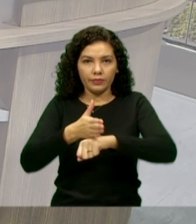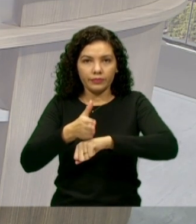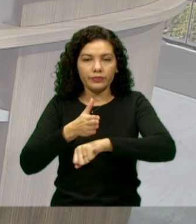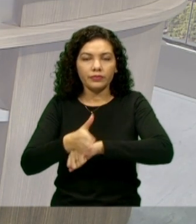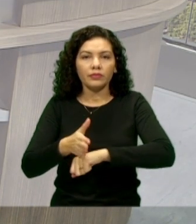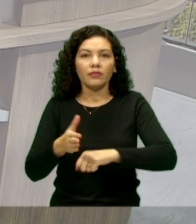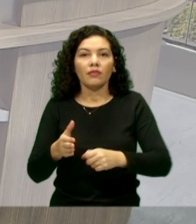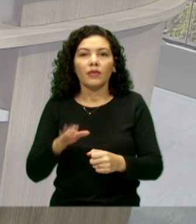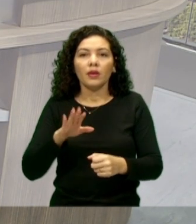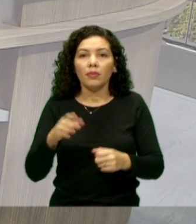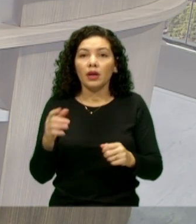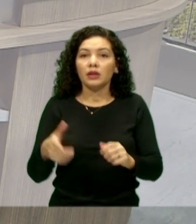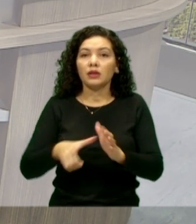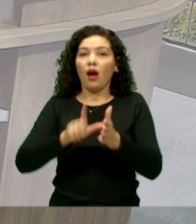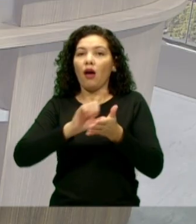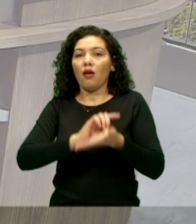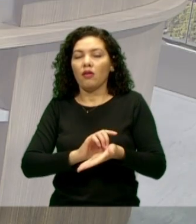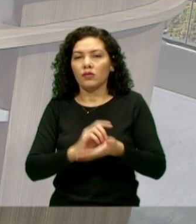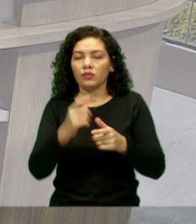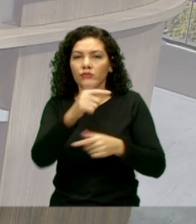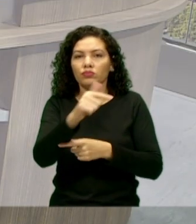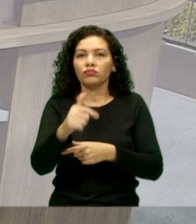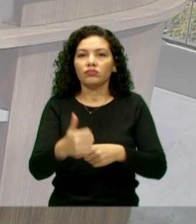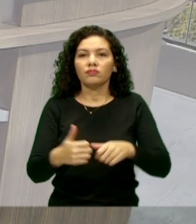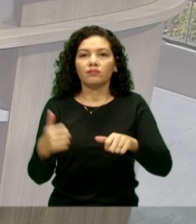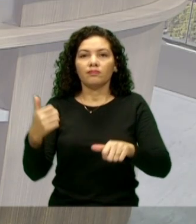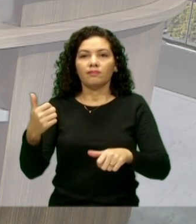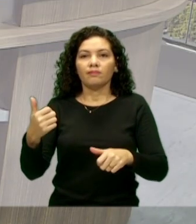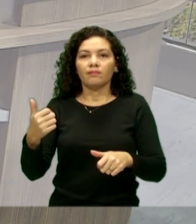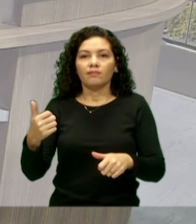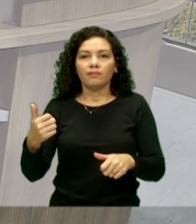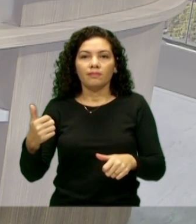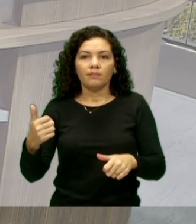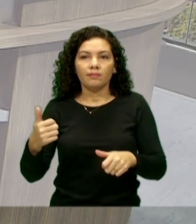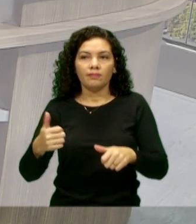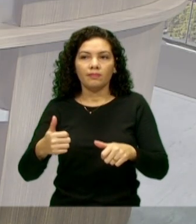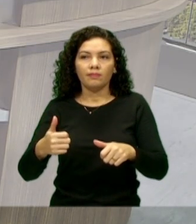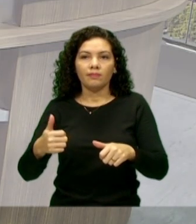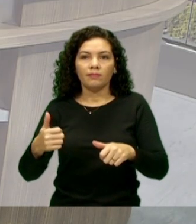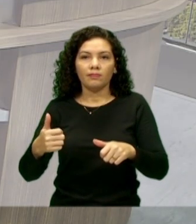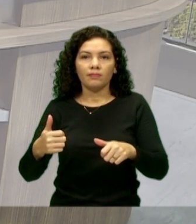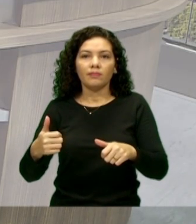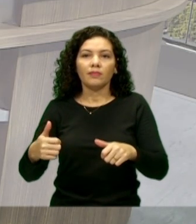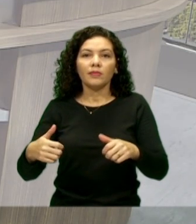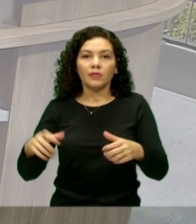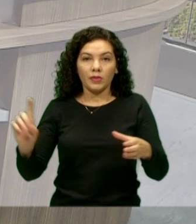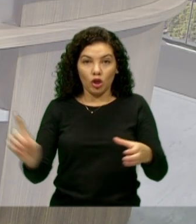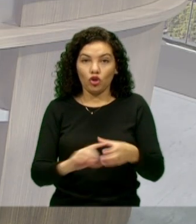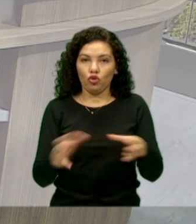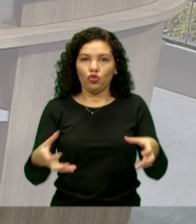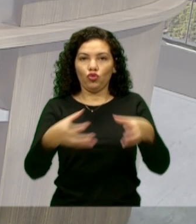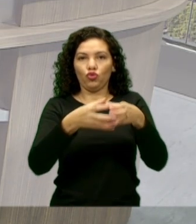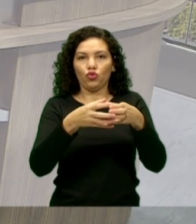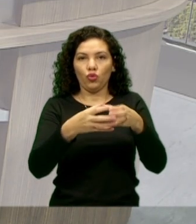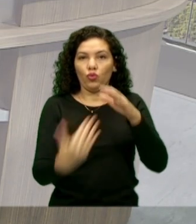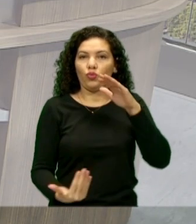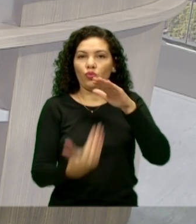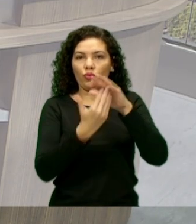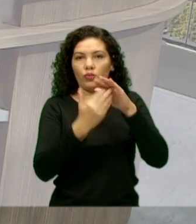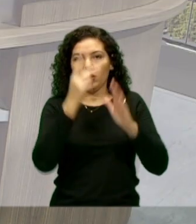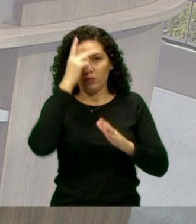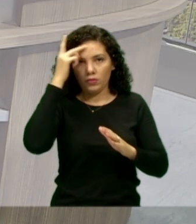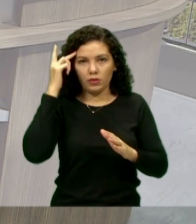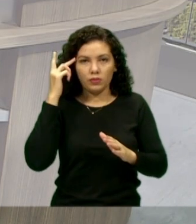sem que haja primeiro essa lotação máxima. Essa lotação máxima?